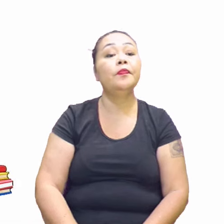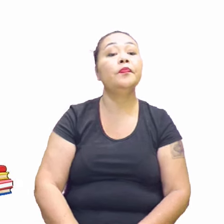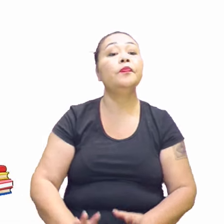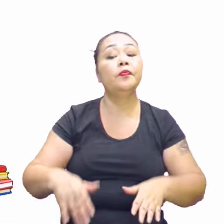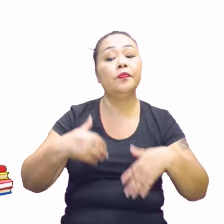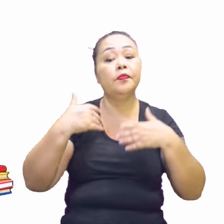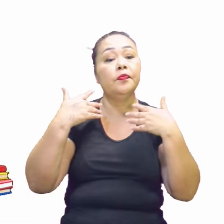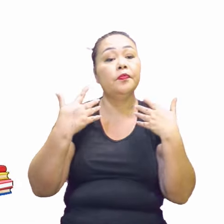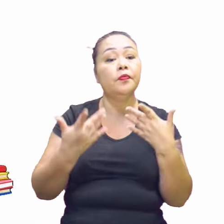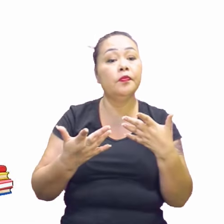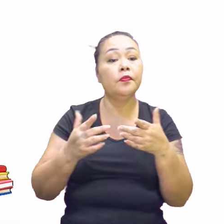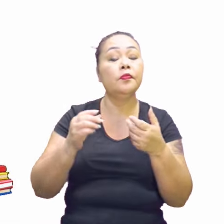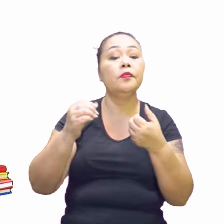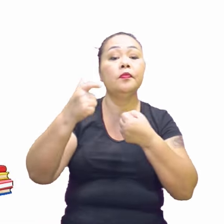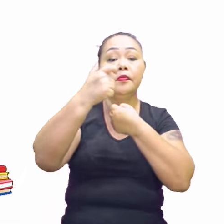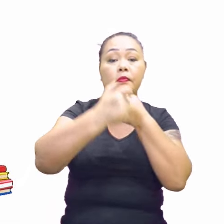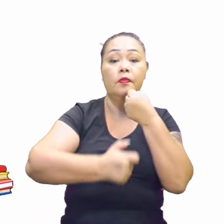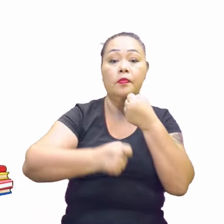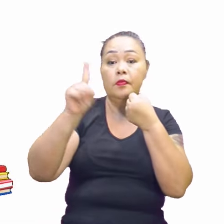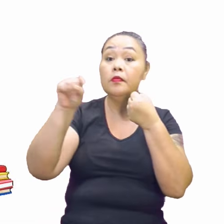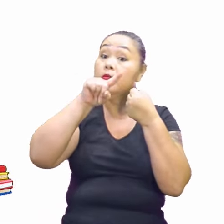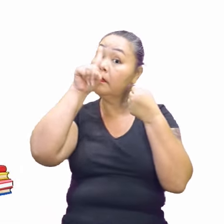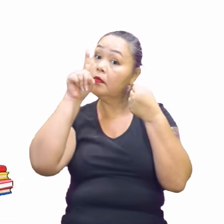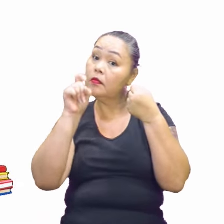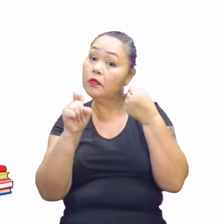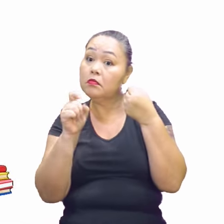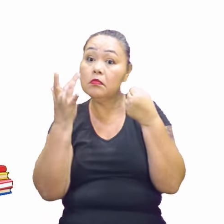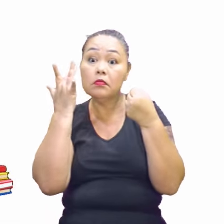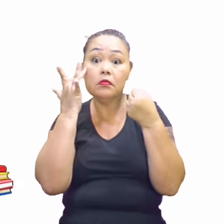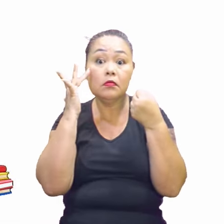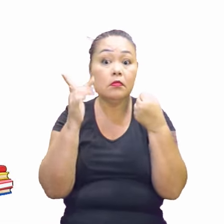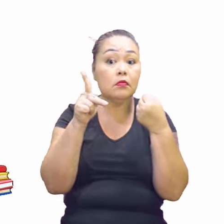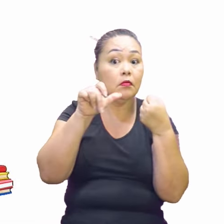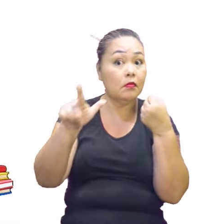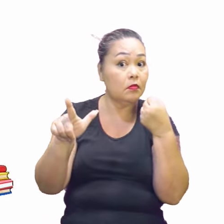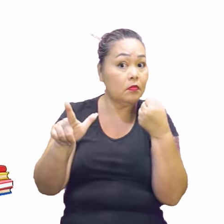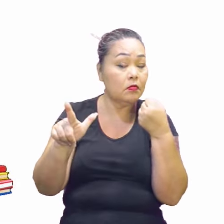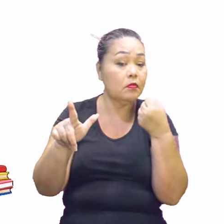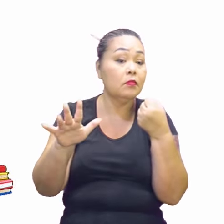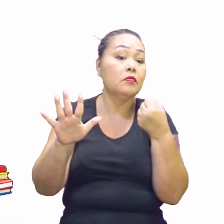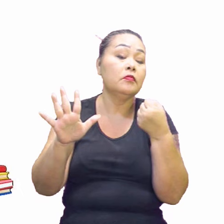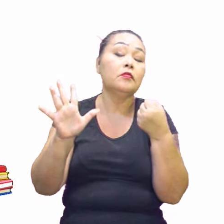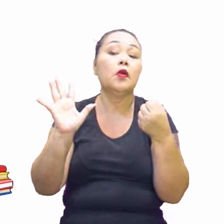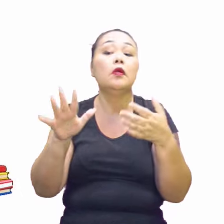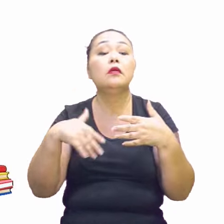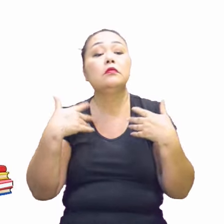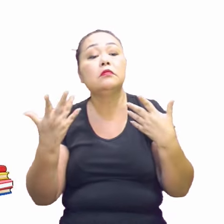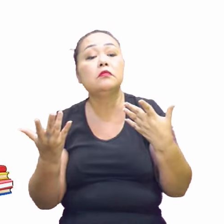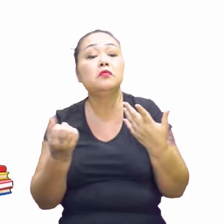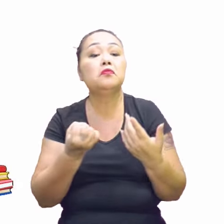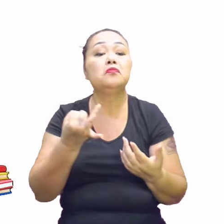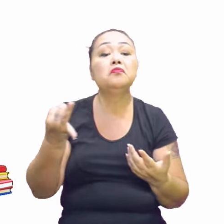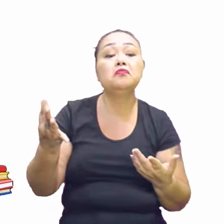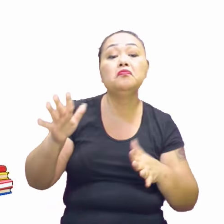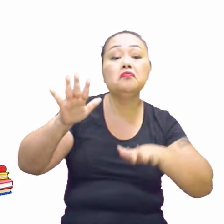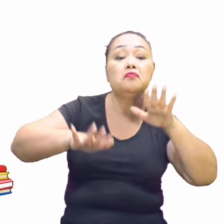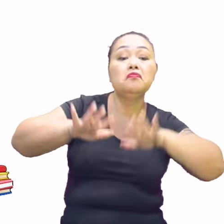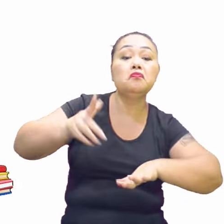Quando o sujeito é um pronome interrogativo ou indefinido plural, aí vem quais,